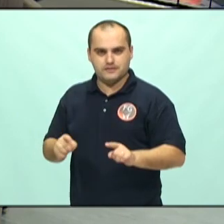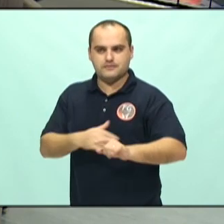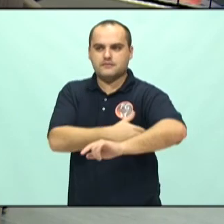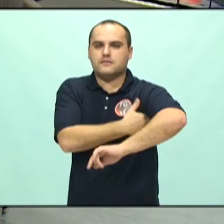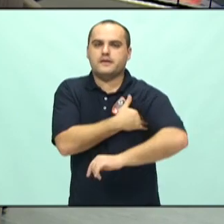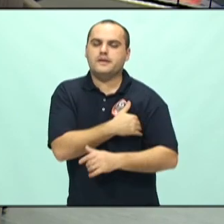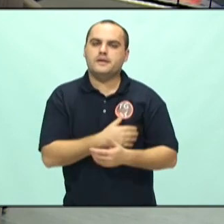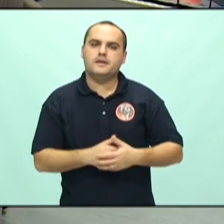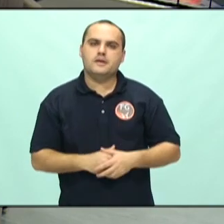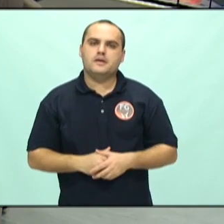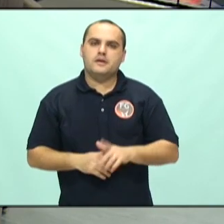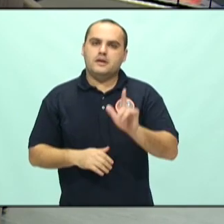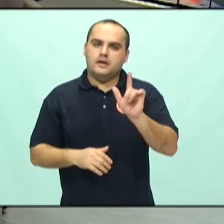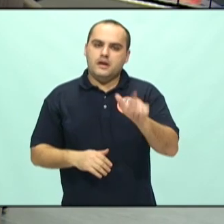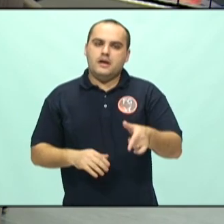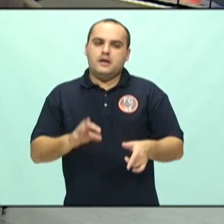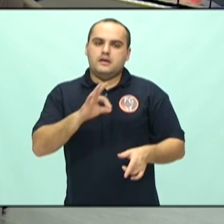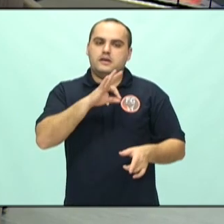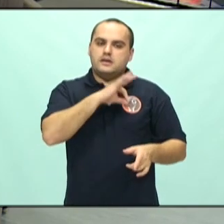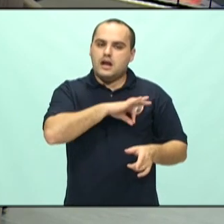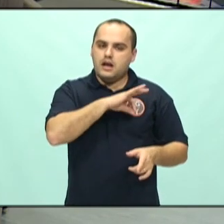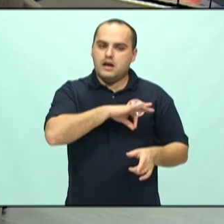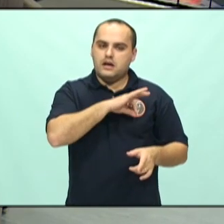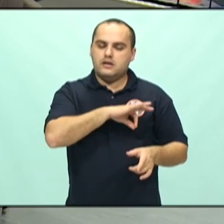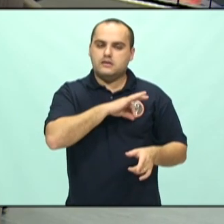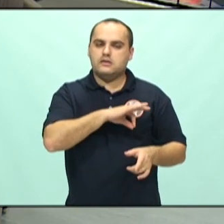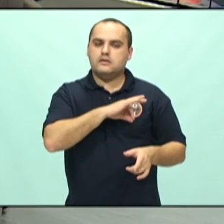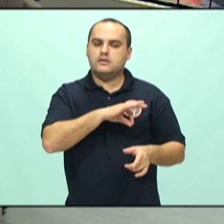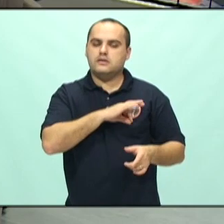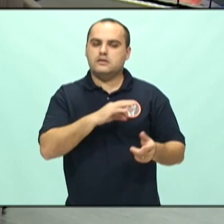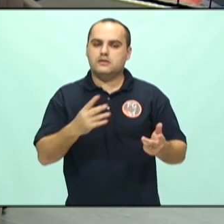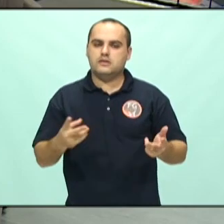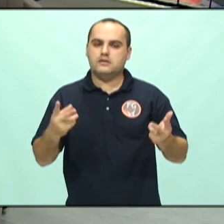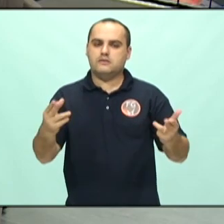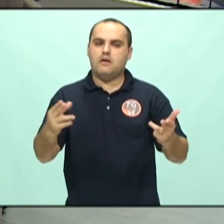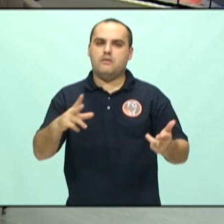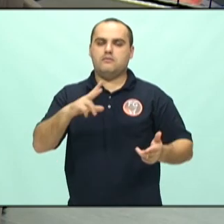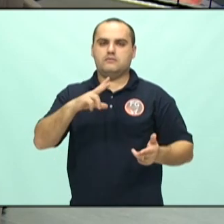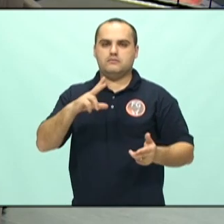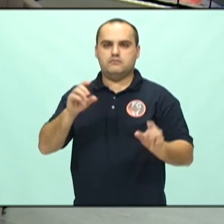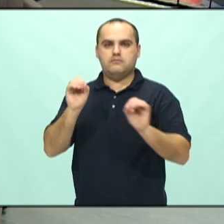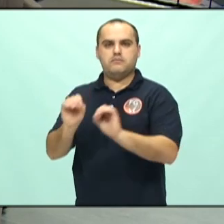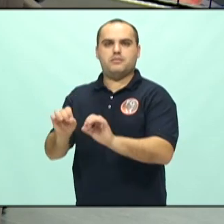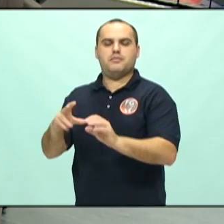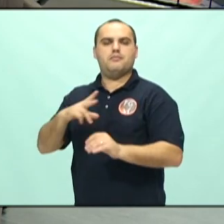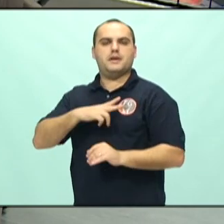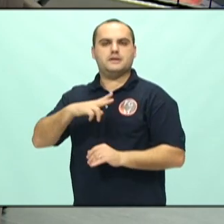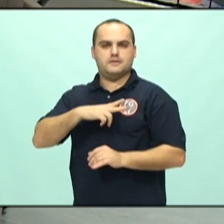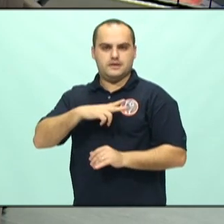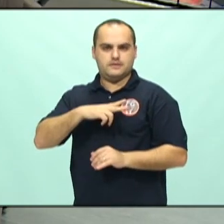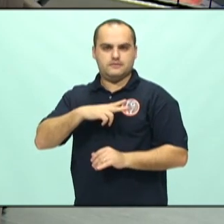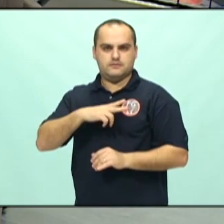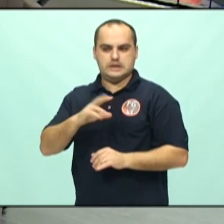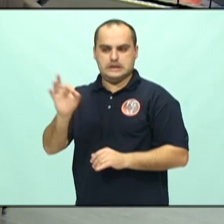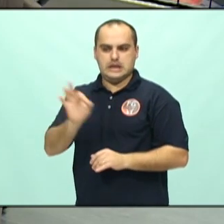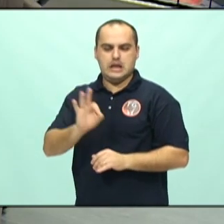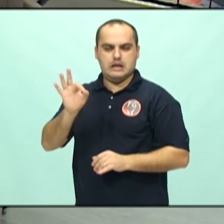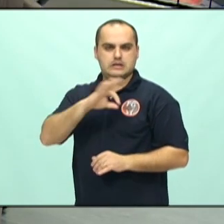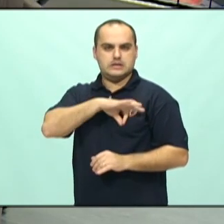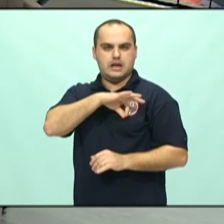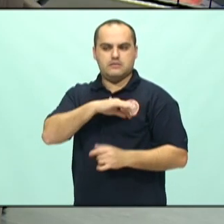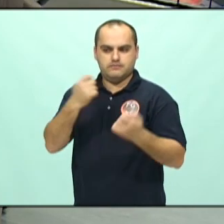intenção é equiparar os salários com os da iniciativa privada. Como é que você